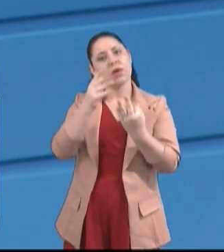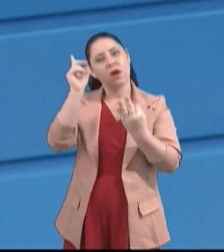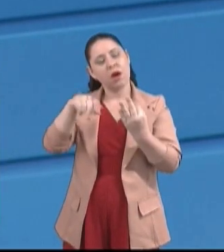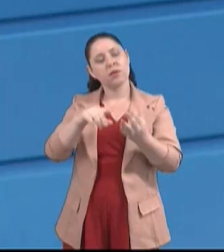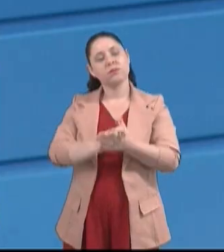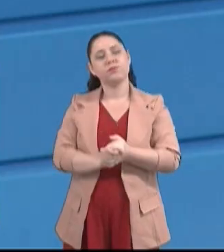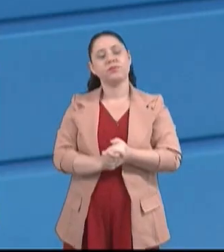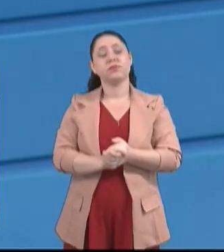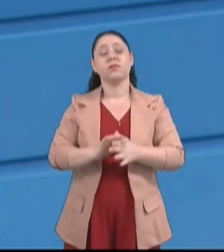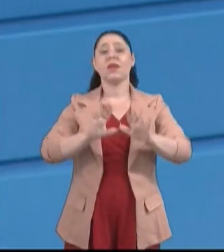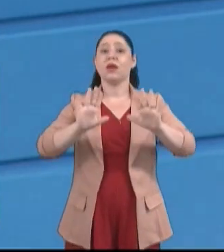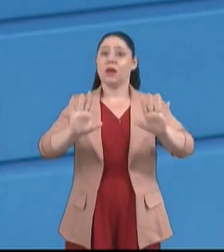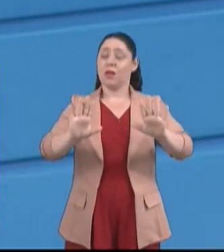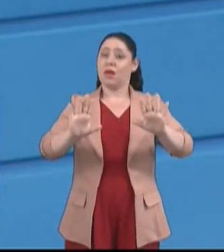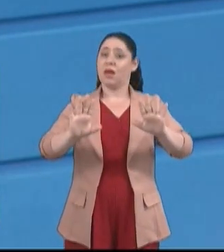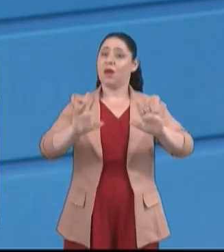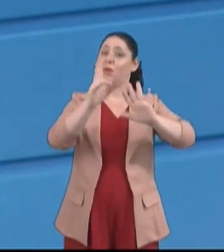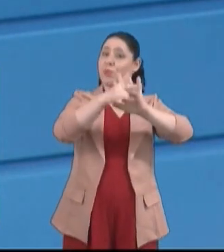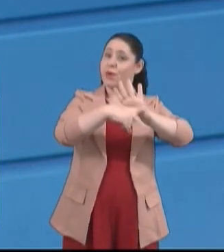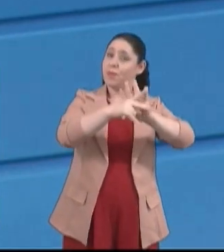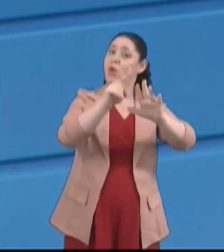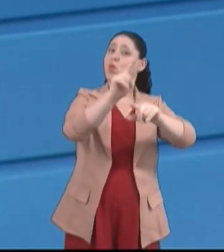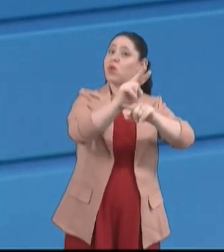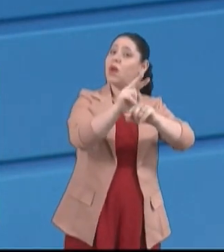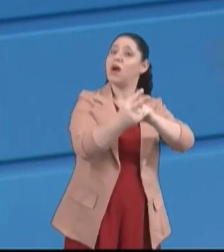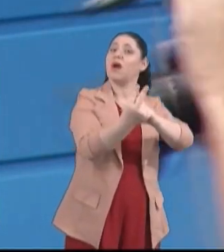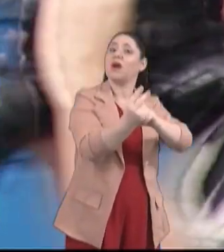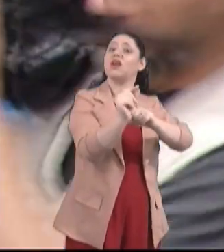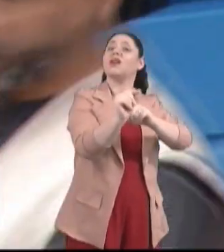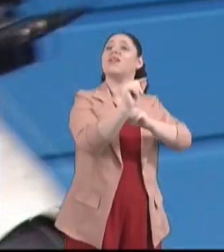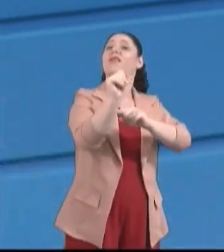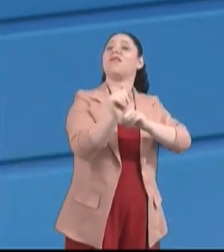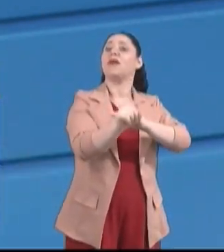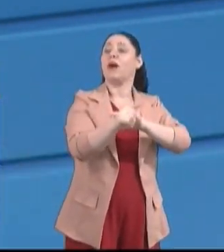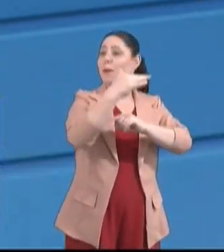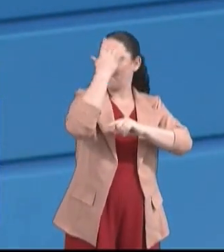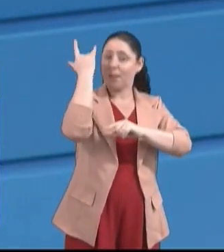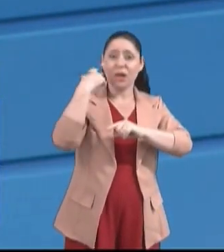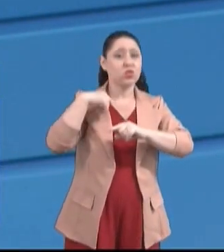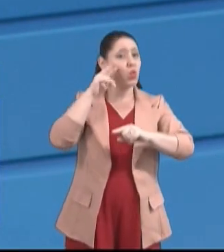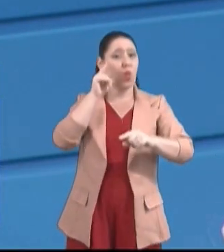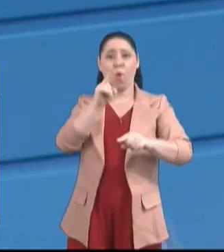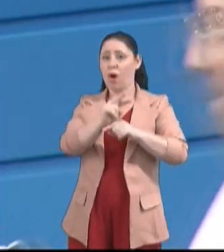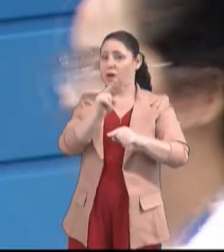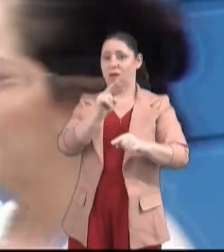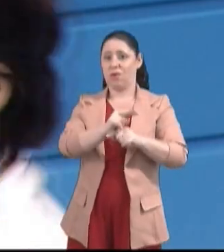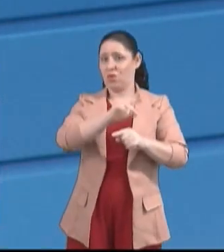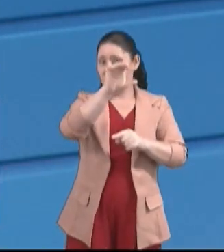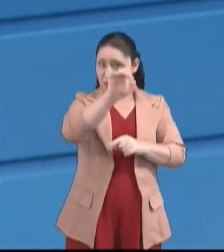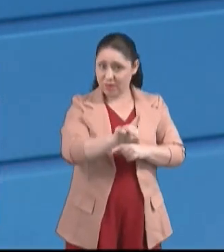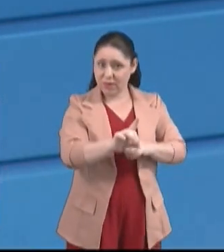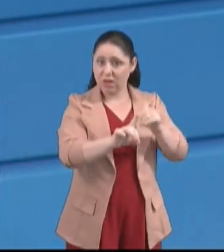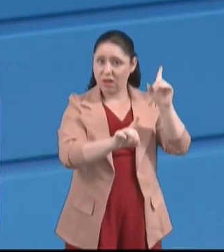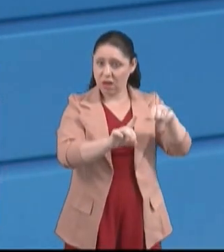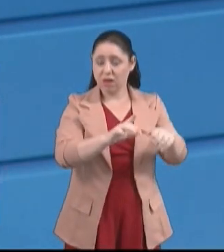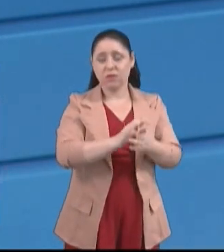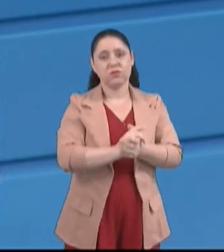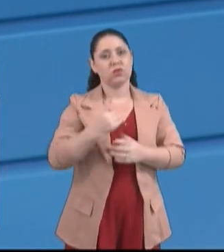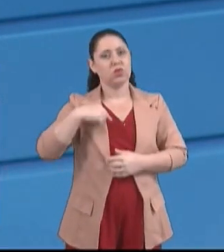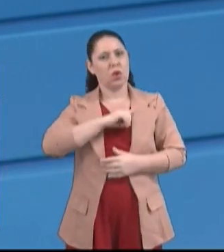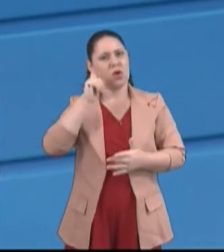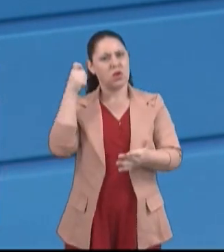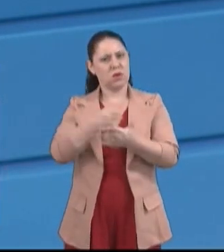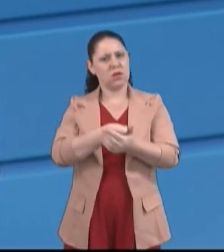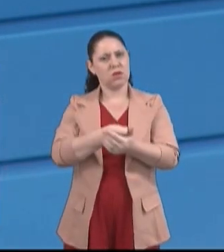famílias. Agora, o programa Cuidar de Quem Cuida é para o cuidador, a cuidadora. E nós estamos aqui,